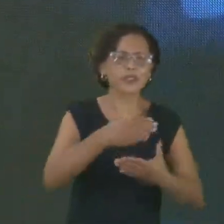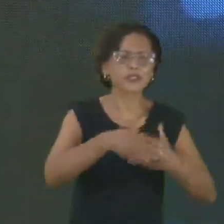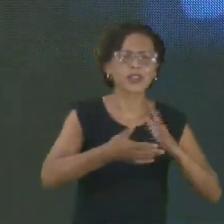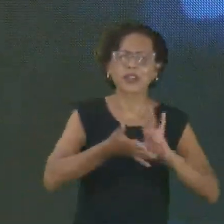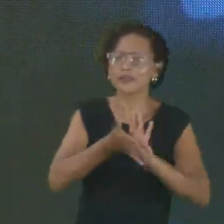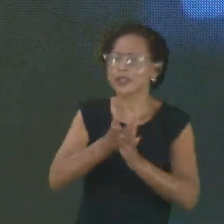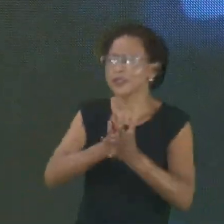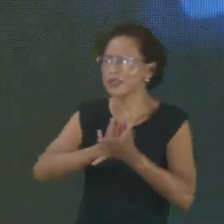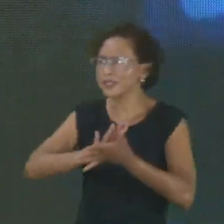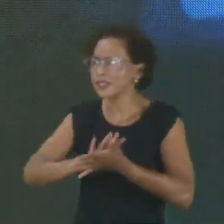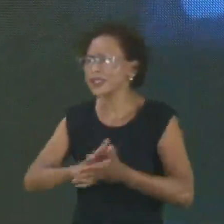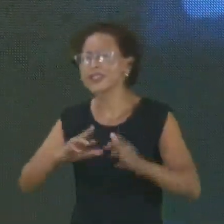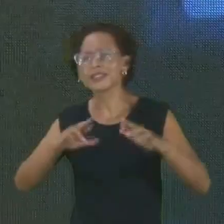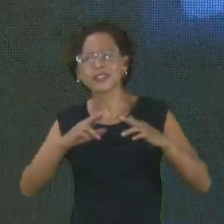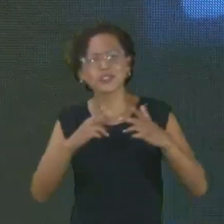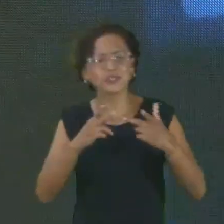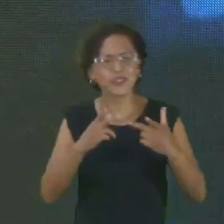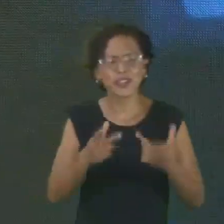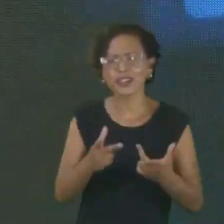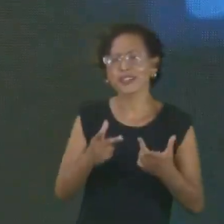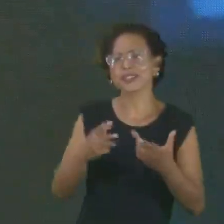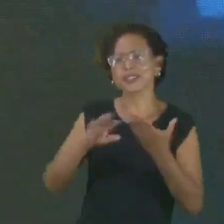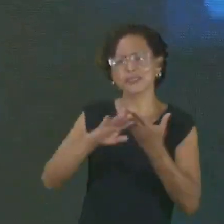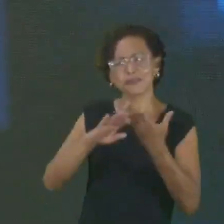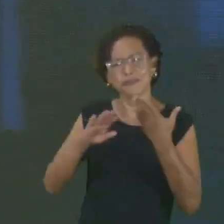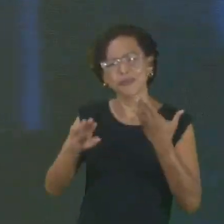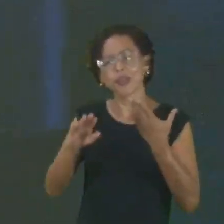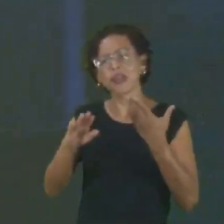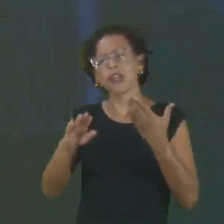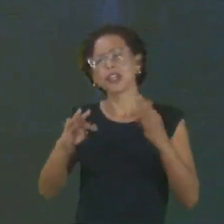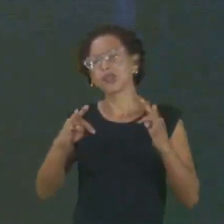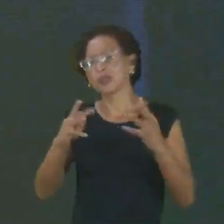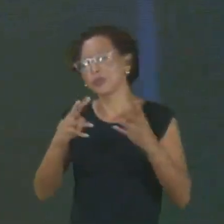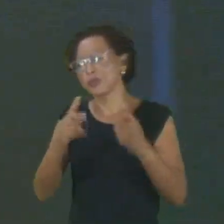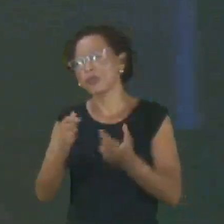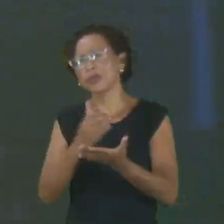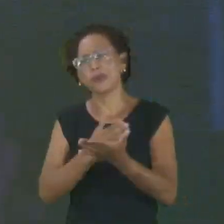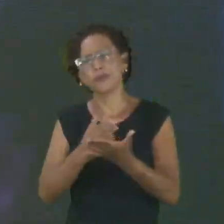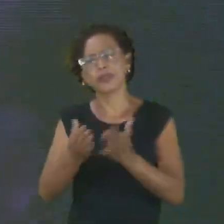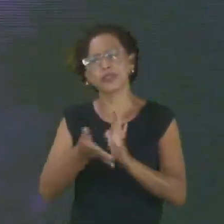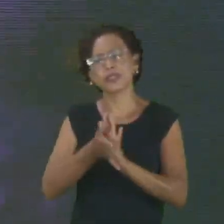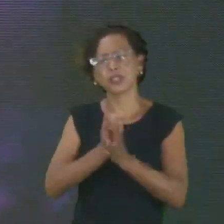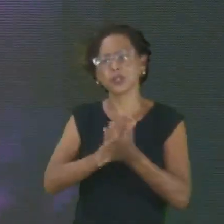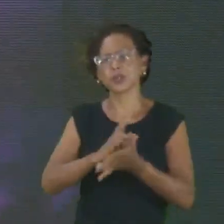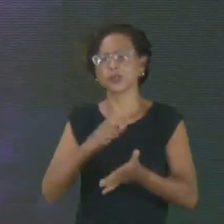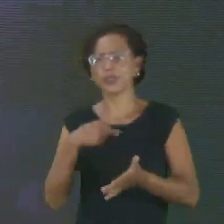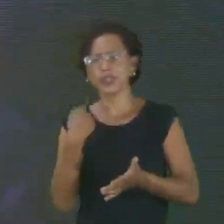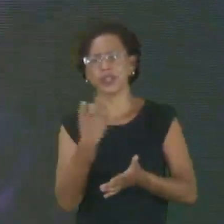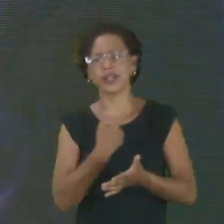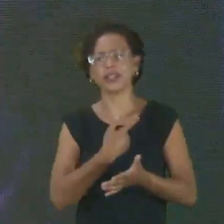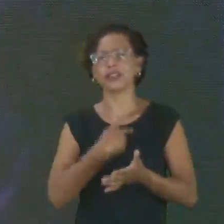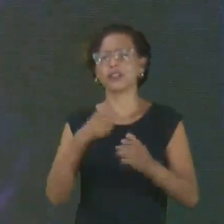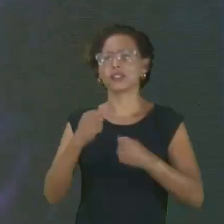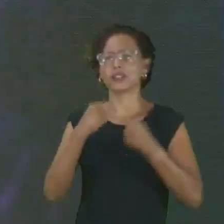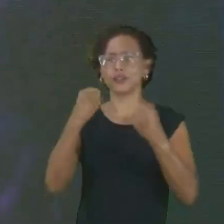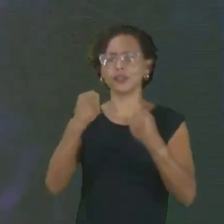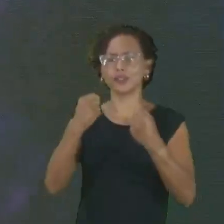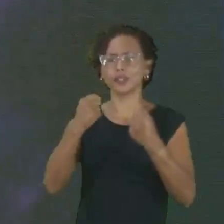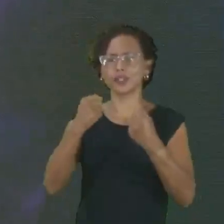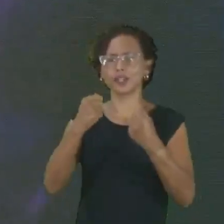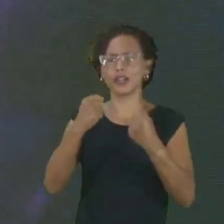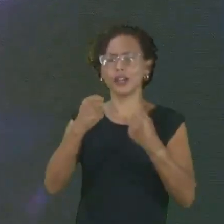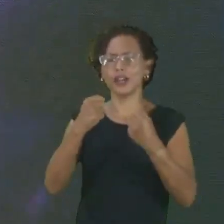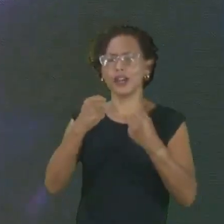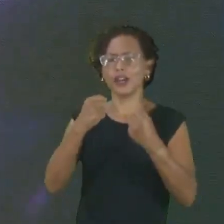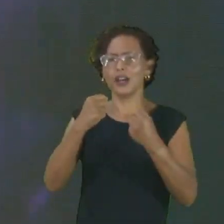preconceitos, diferença, isso começa a minar a nossa força e o mundo olha para